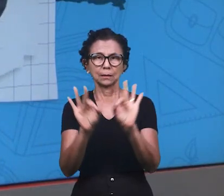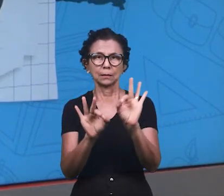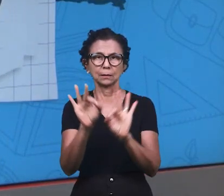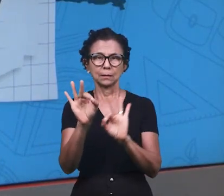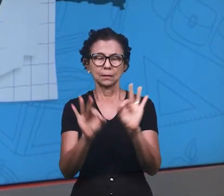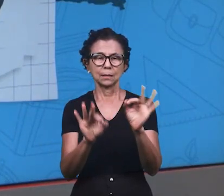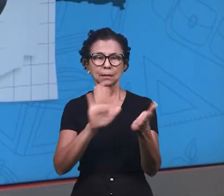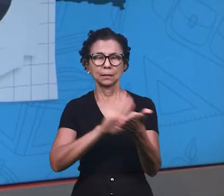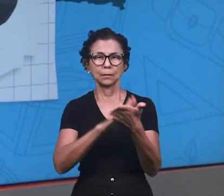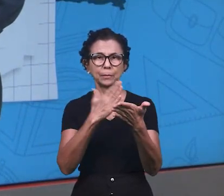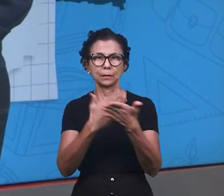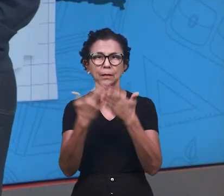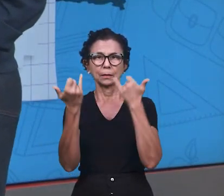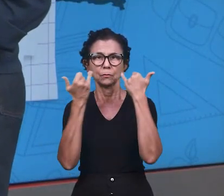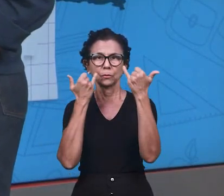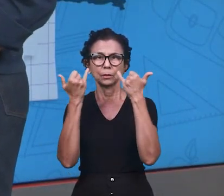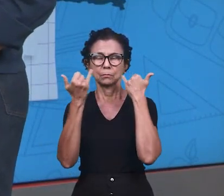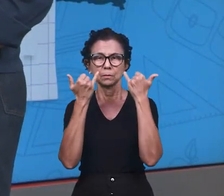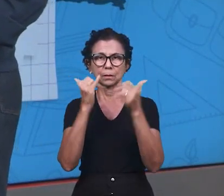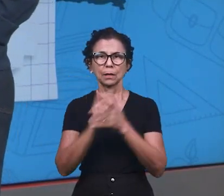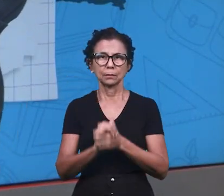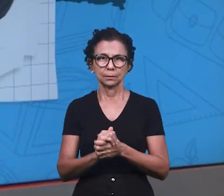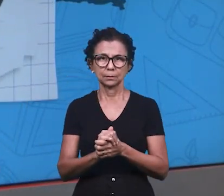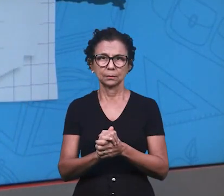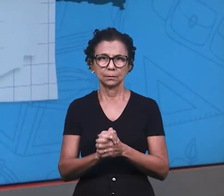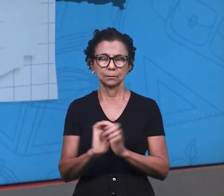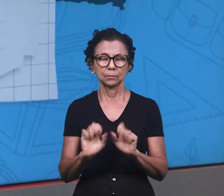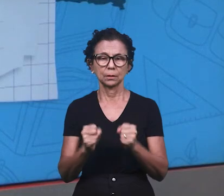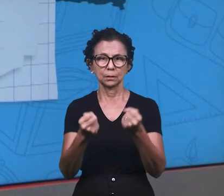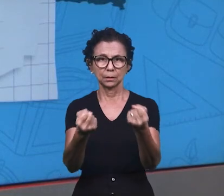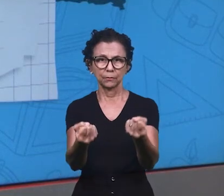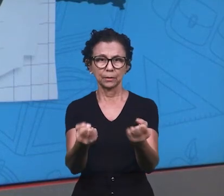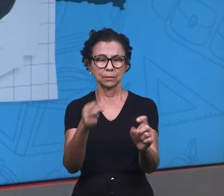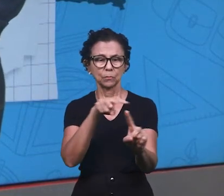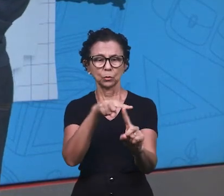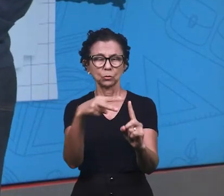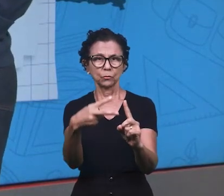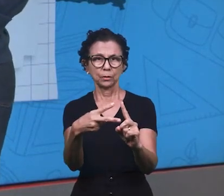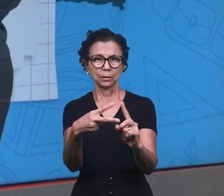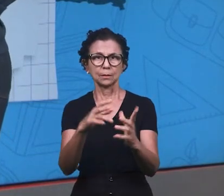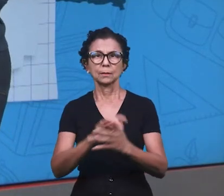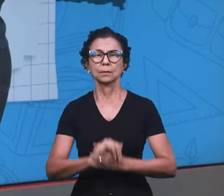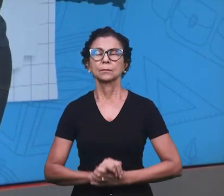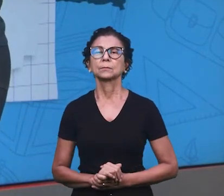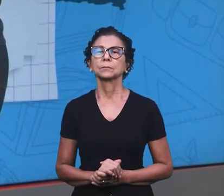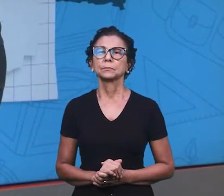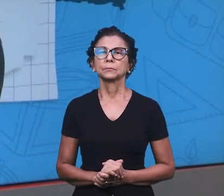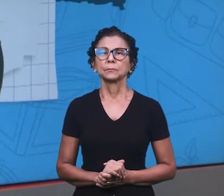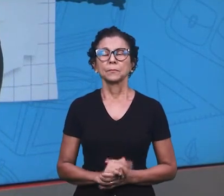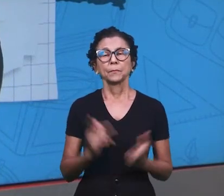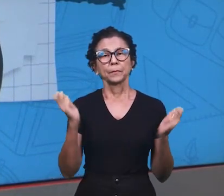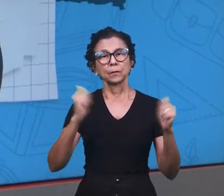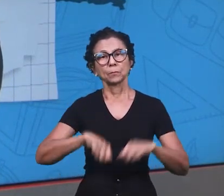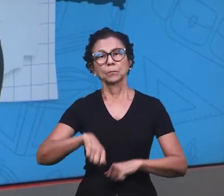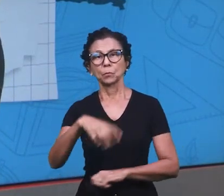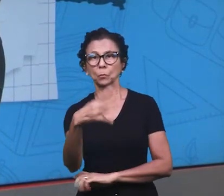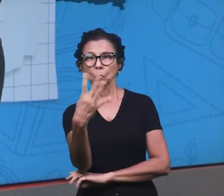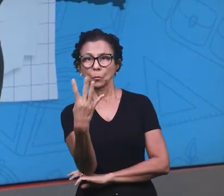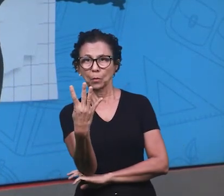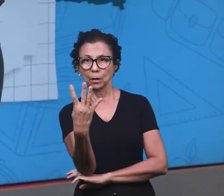interpretar informações, fatos, opiniões e argumentos em defesa de um ponto de vista. Vem comigo. Já na competência